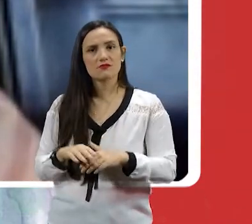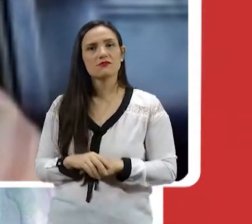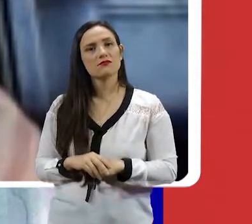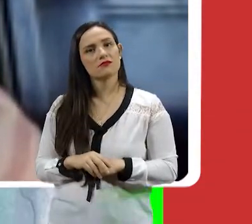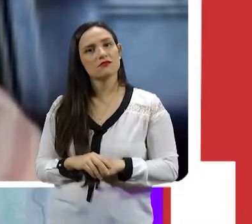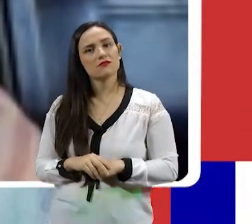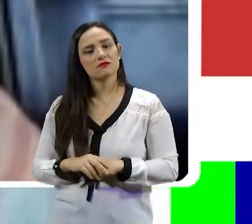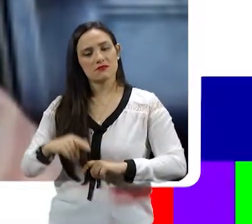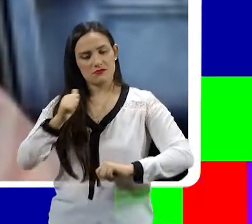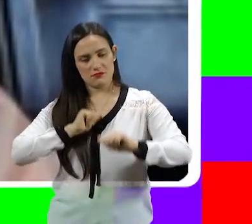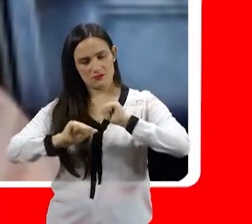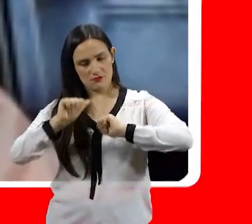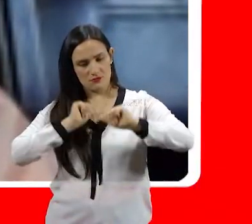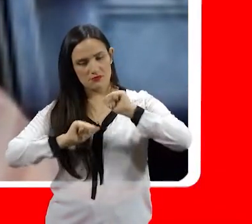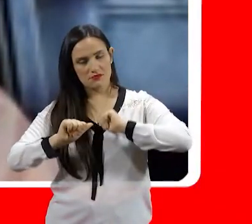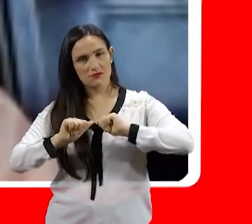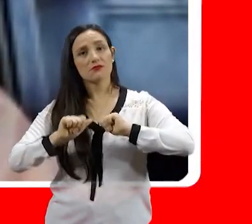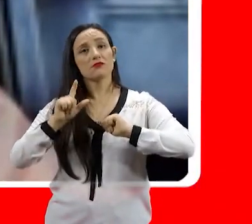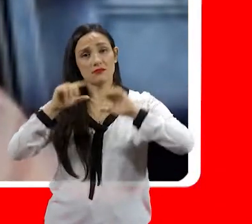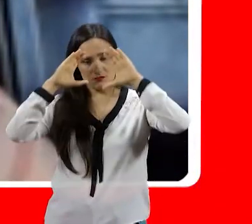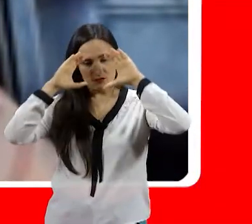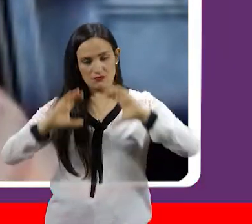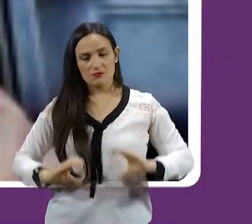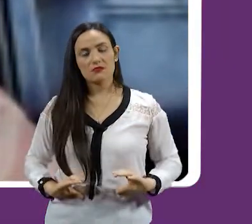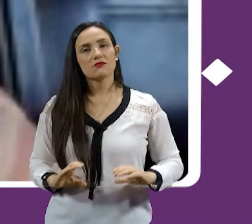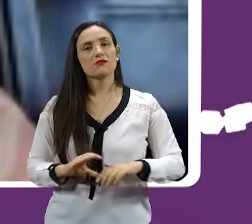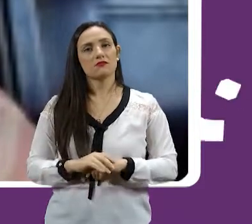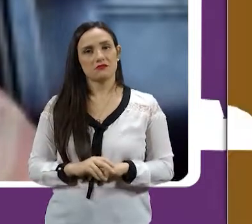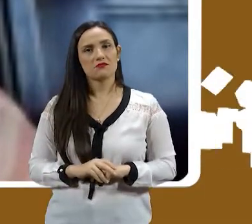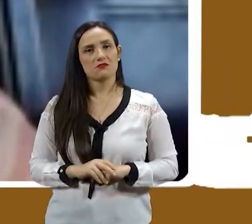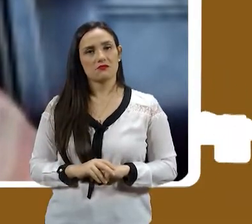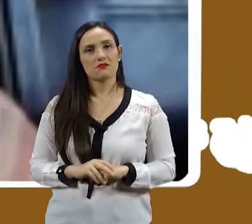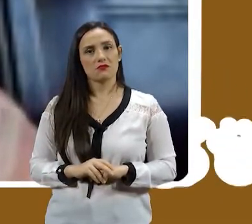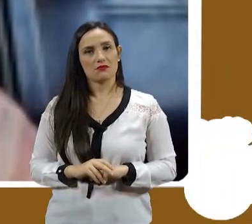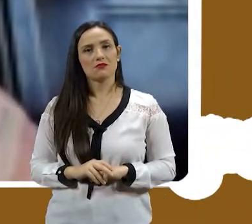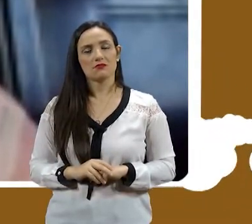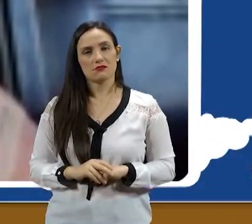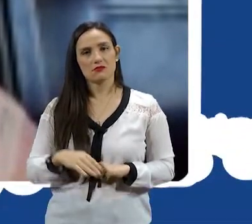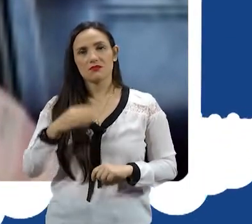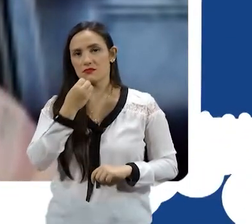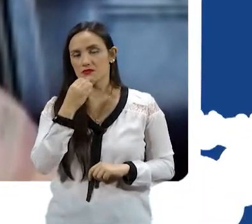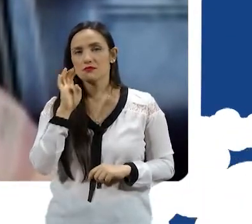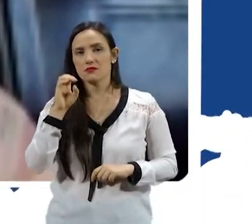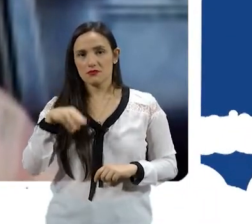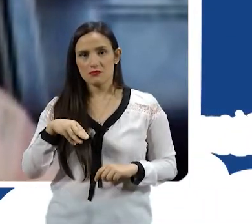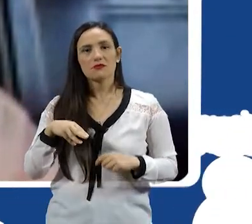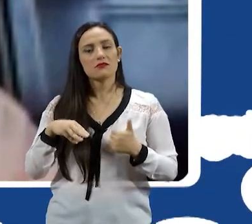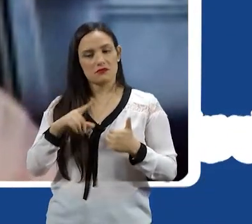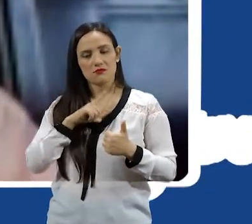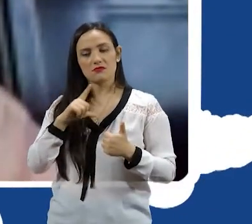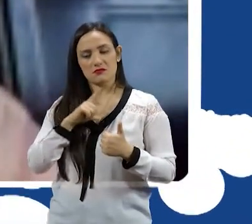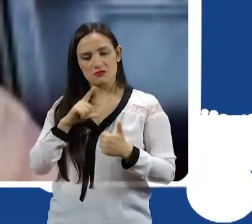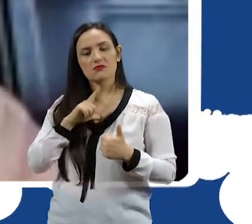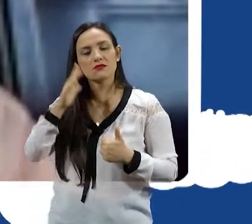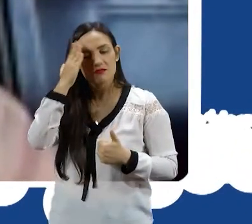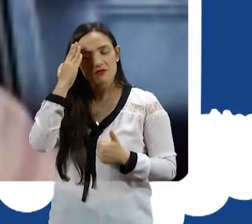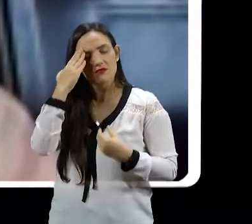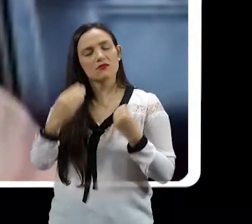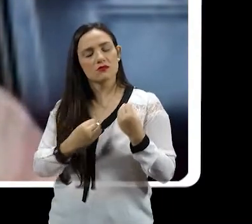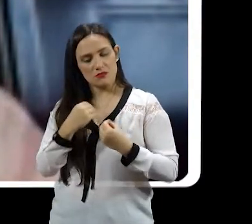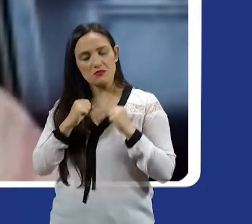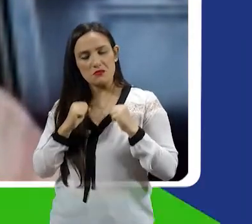como um artista e um cidadão que têm noção da